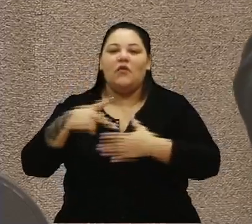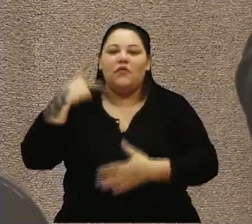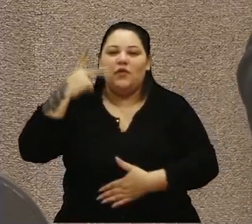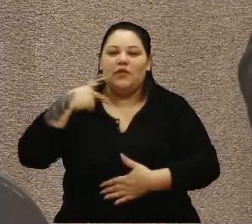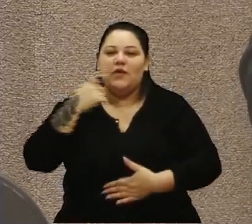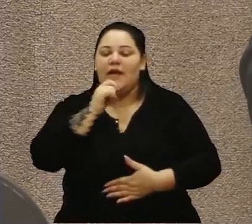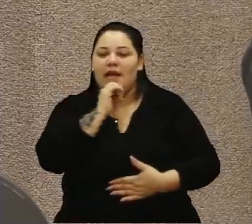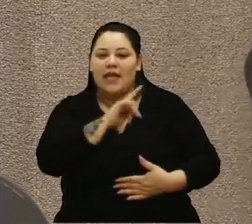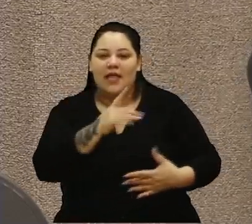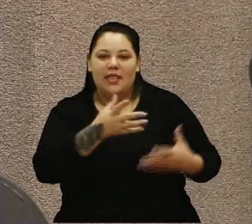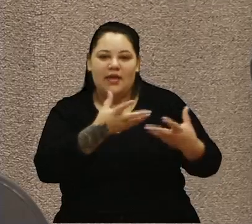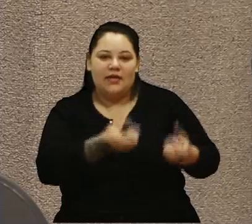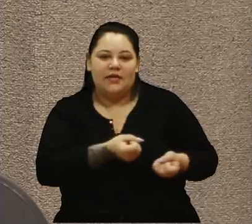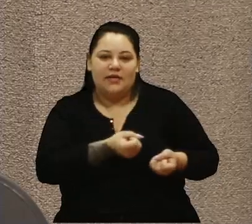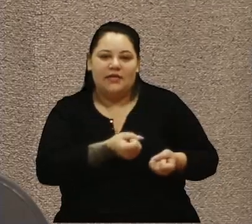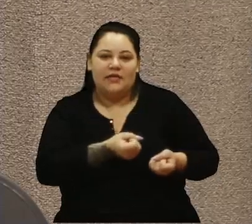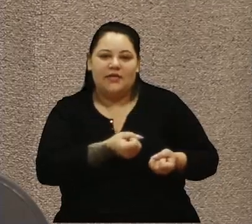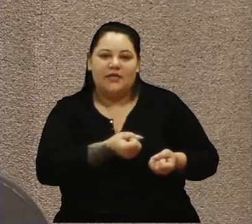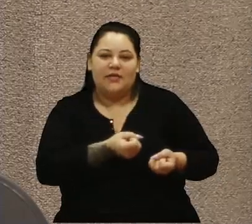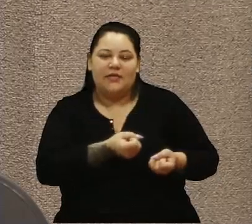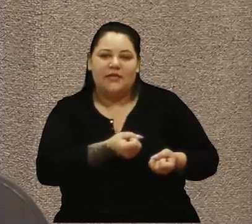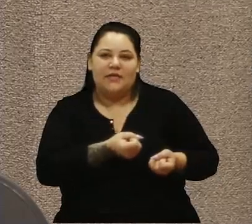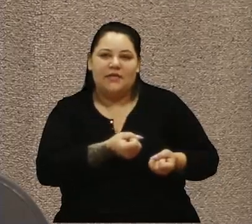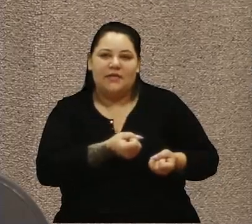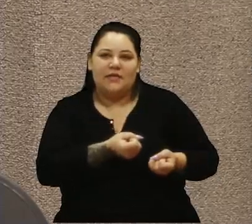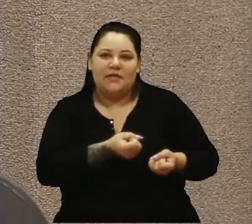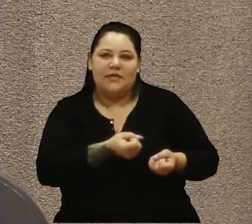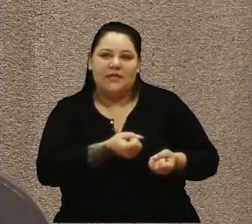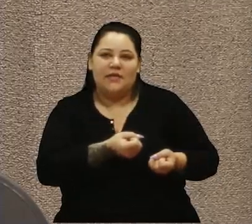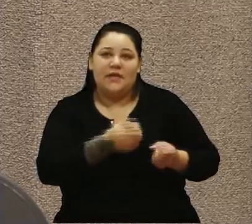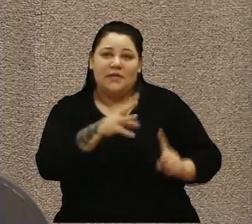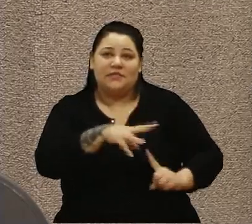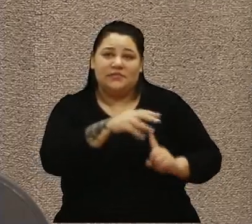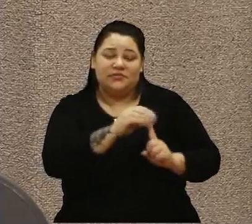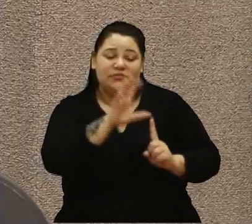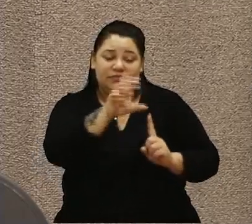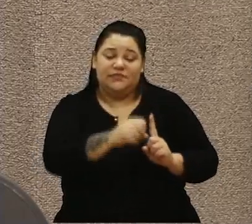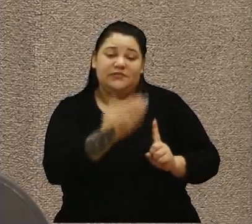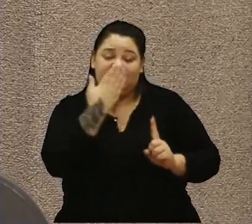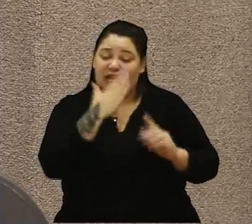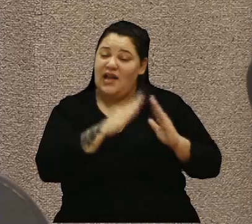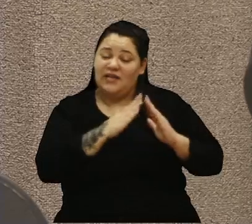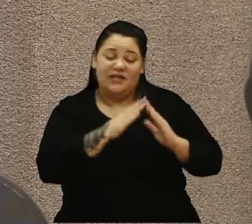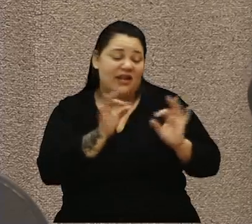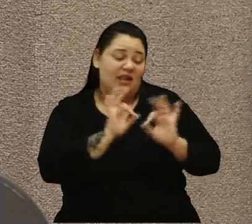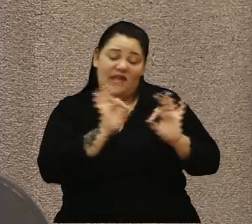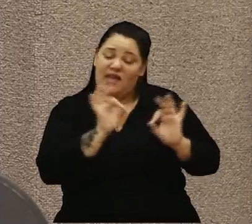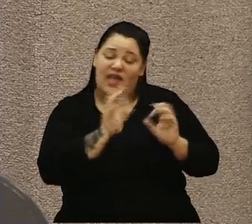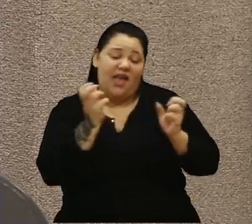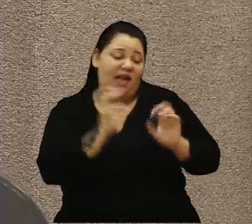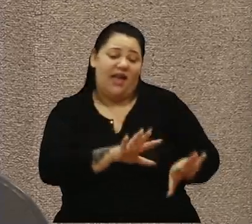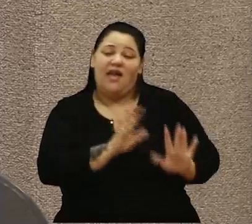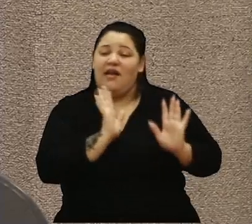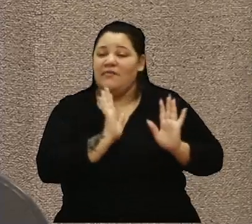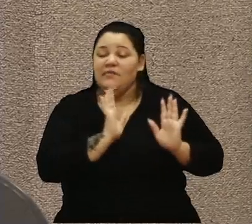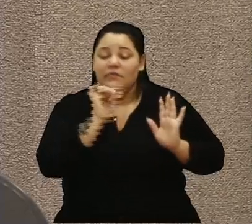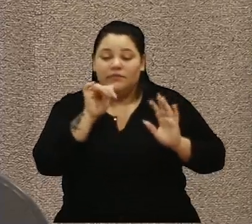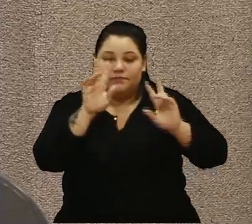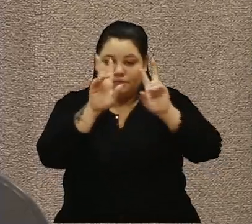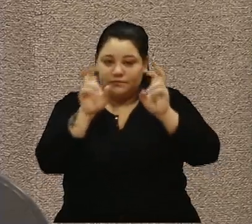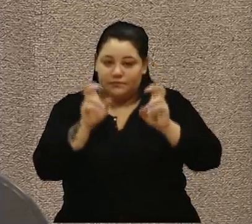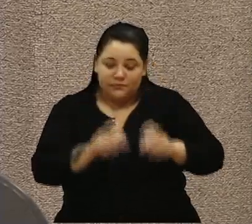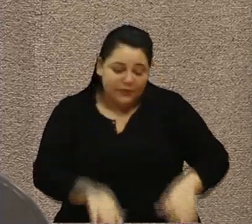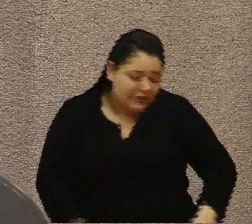um pedido de alguém pedindo para retirar o container da frente da sua casa? Então, essa temática,